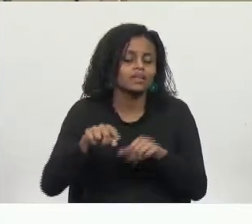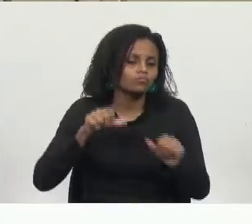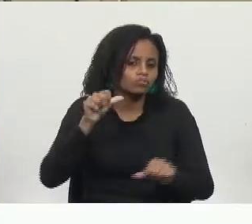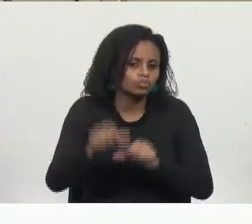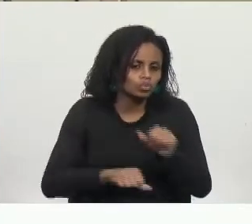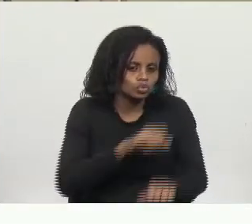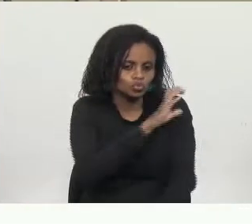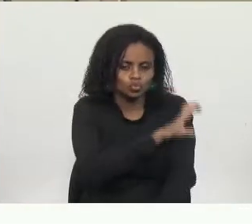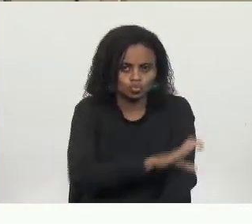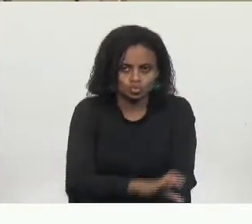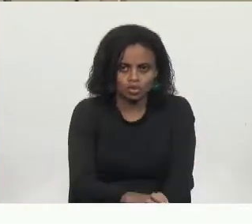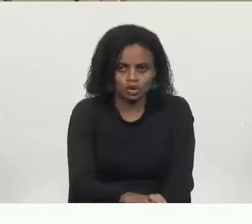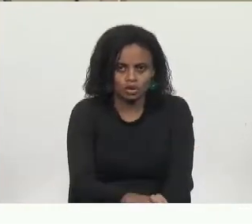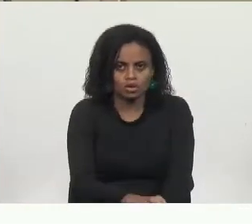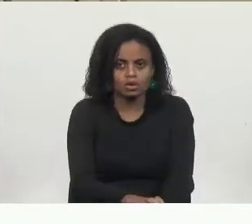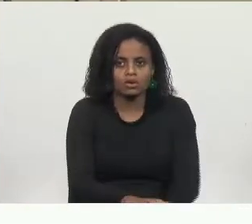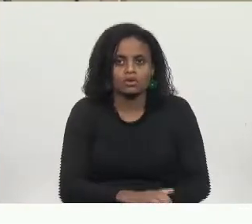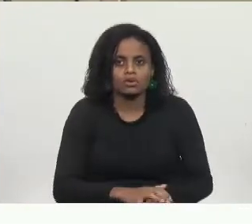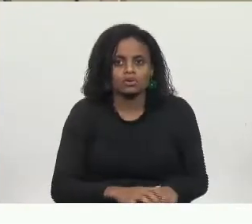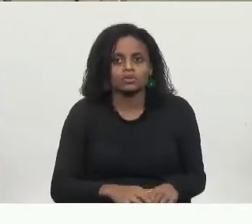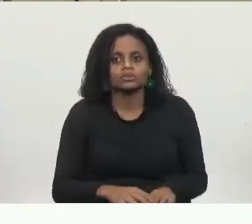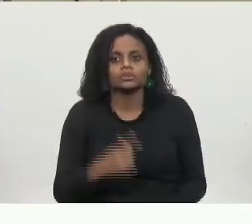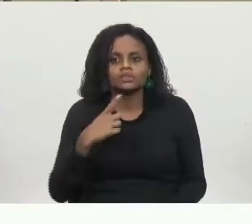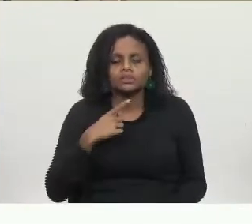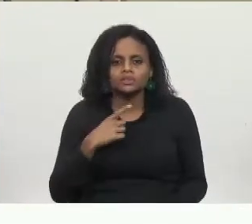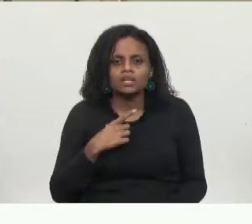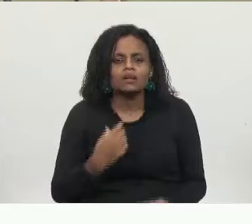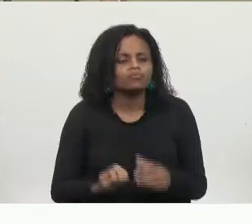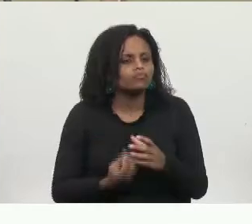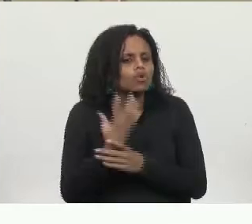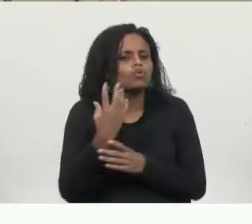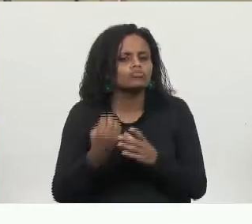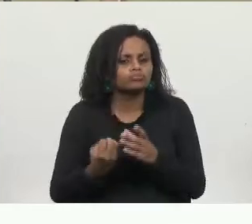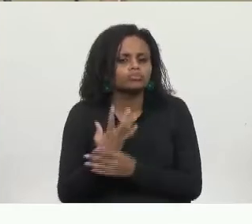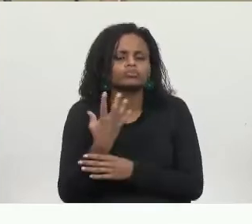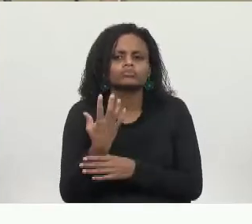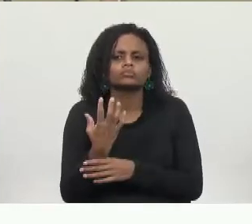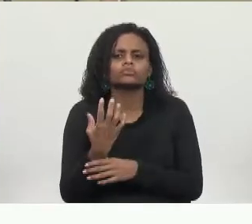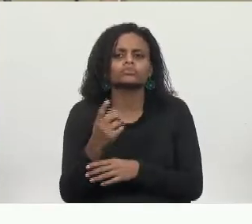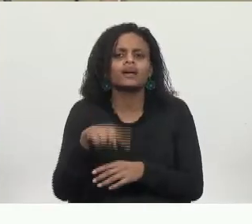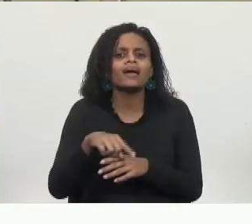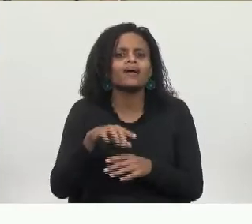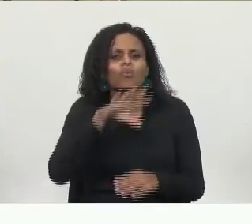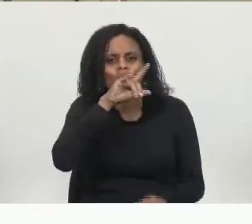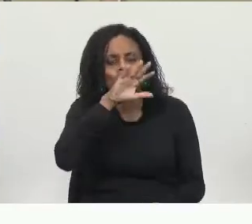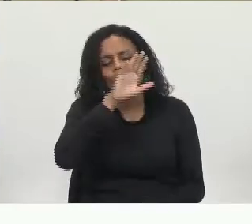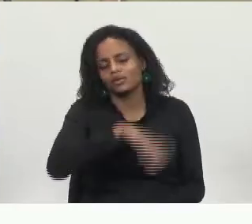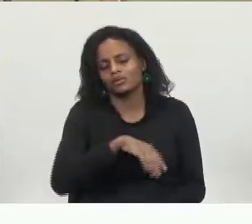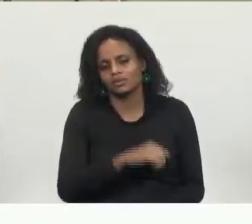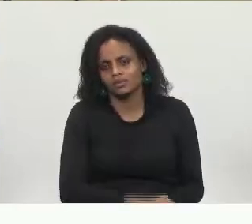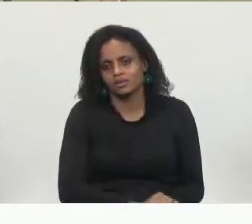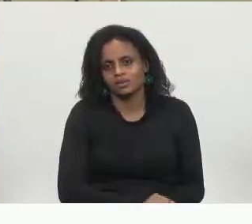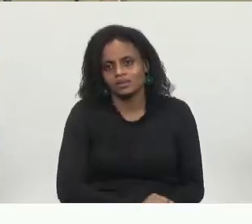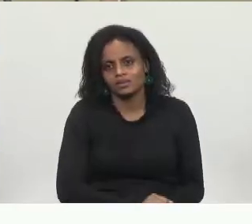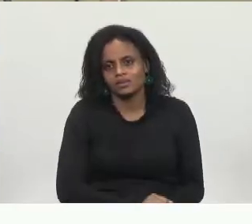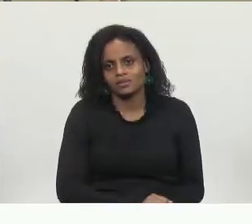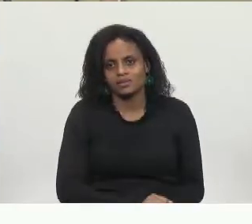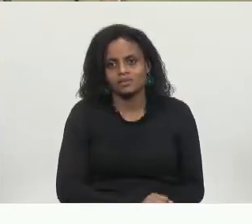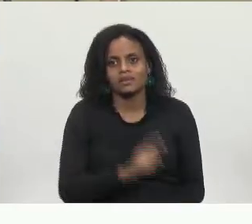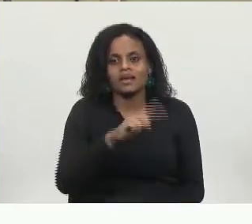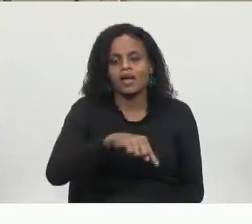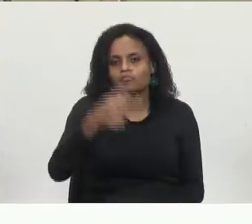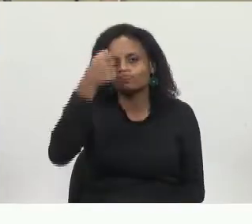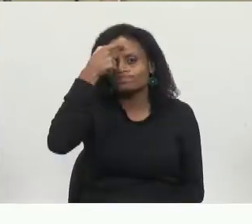em curso deu frutos podres, e um desses frutos podres é uma